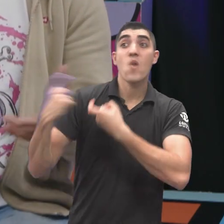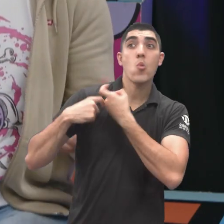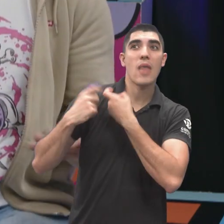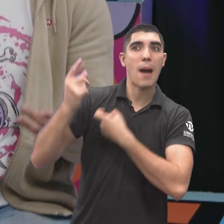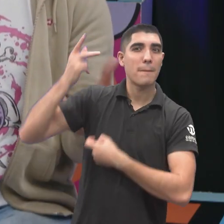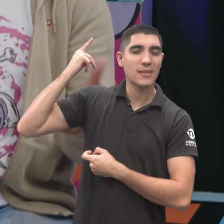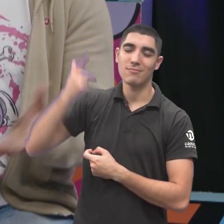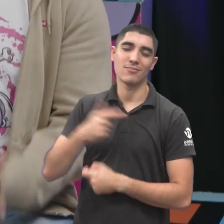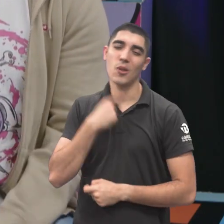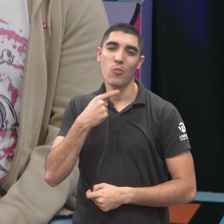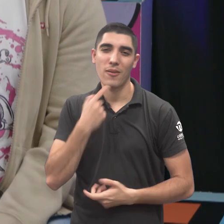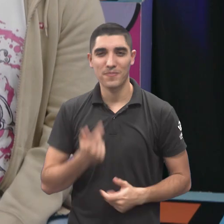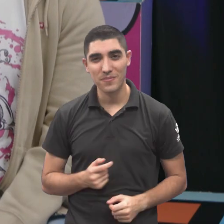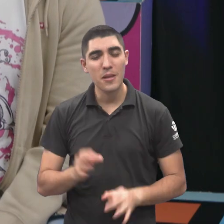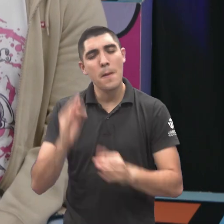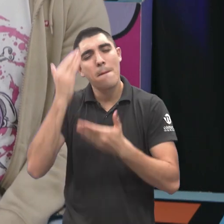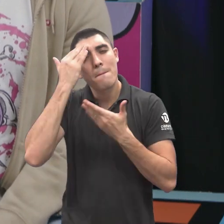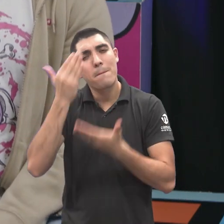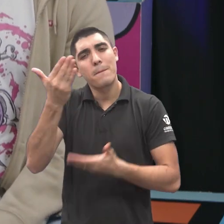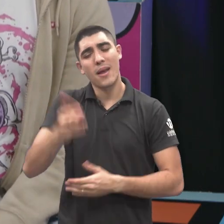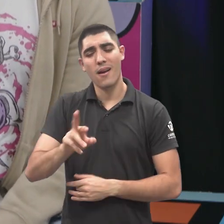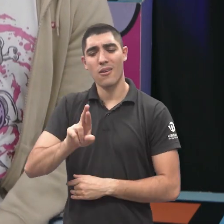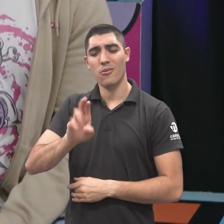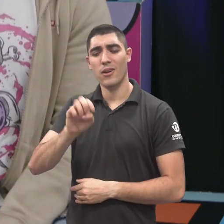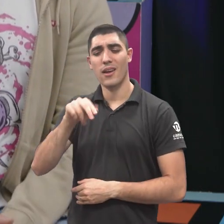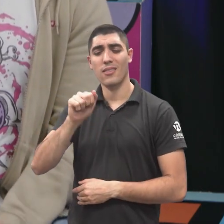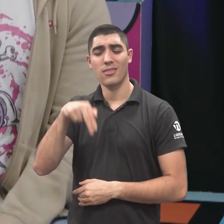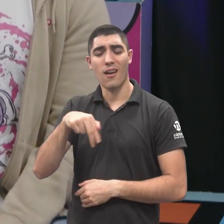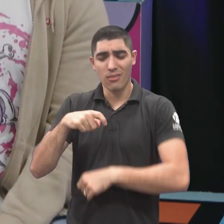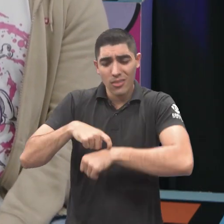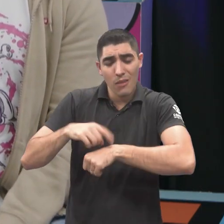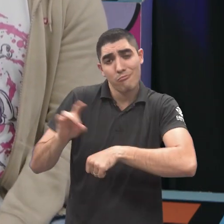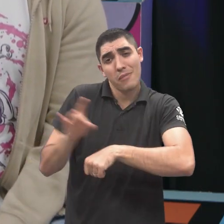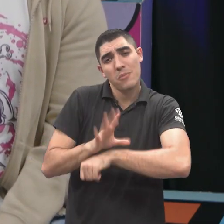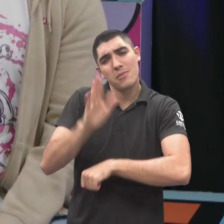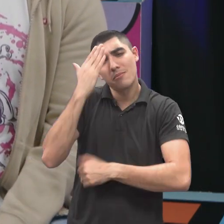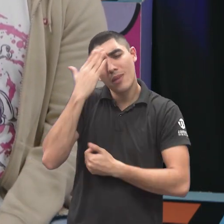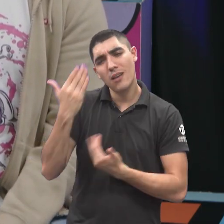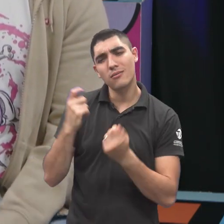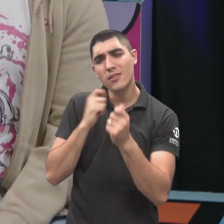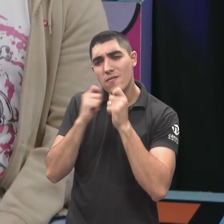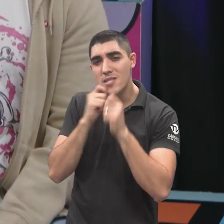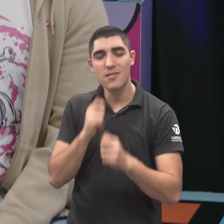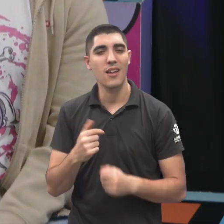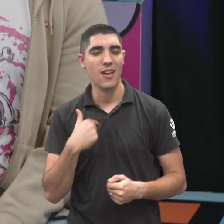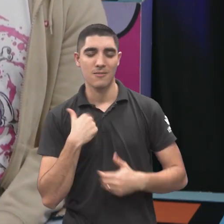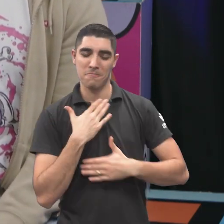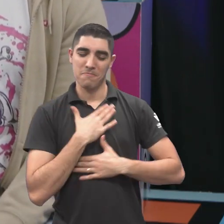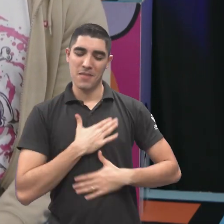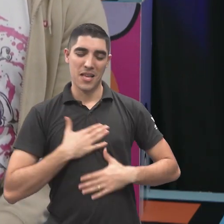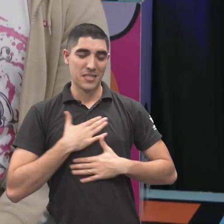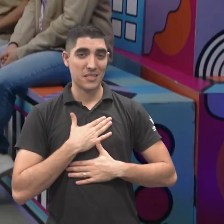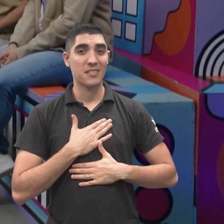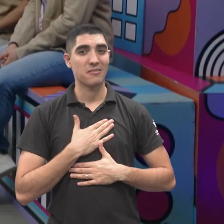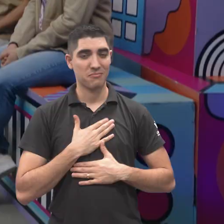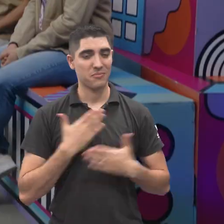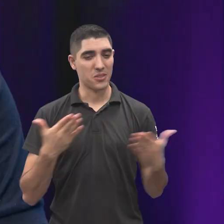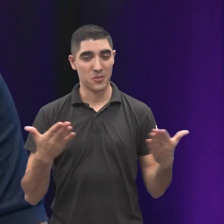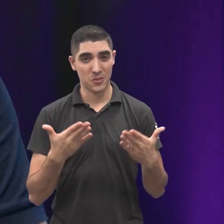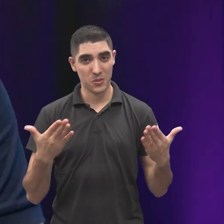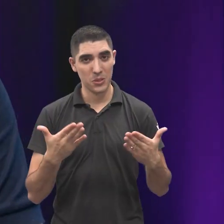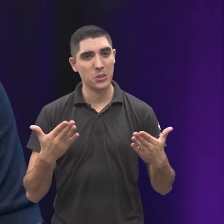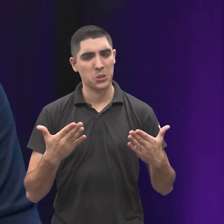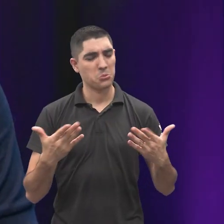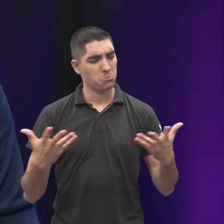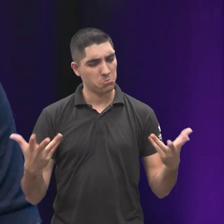novamente e por aí vai. Não tem como voltar atrás, né, Renan? Renan, obrigado pela sua participação. Nosso tempo acabou, mas valeu pelo papo, cara. Obrigado mesmo. Renan. Foi um